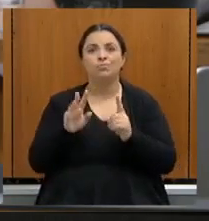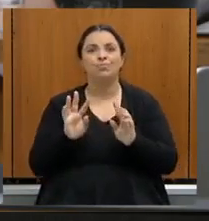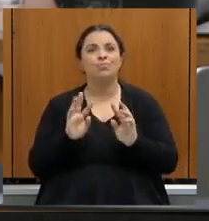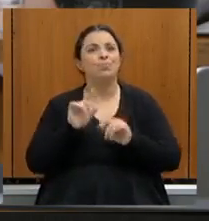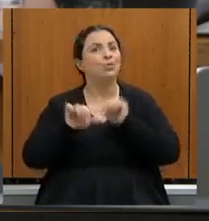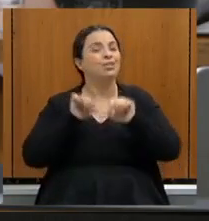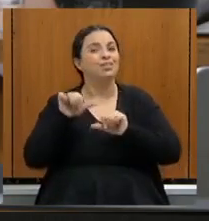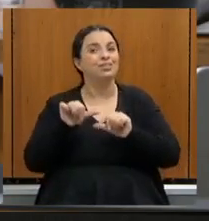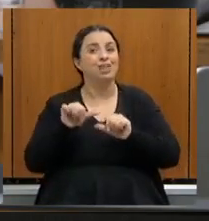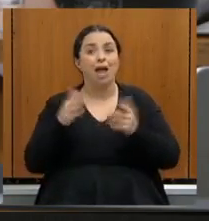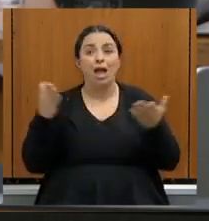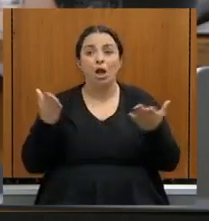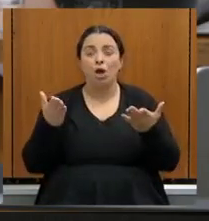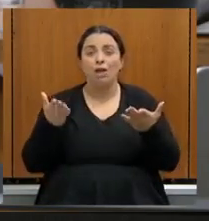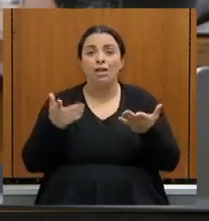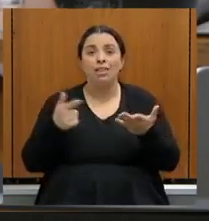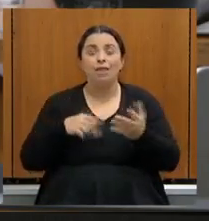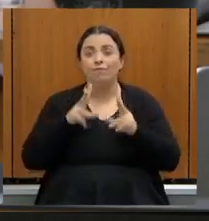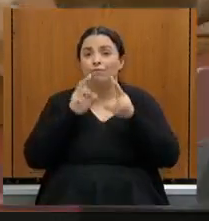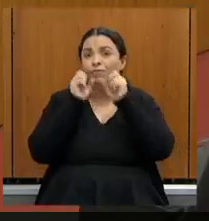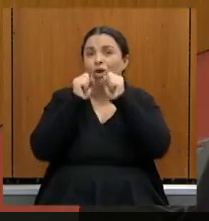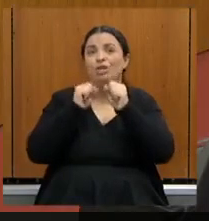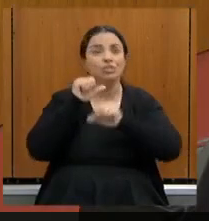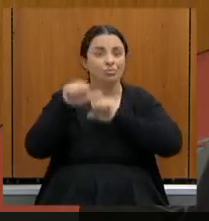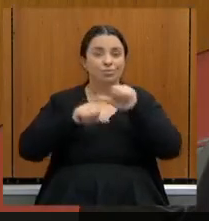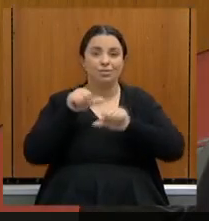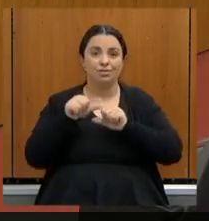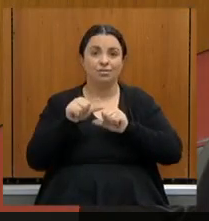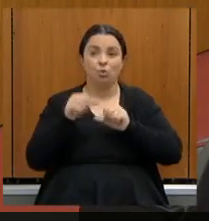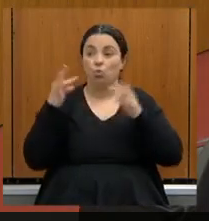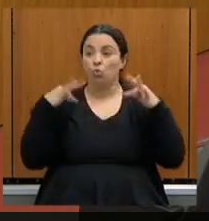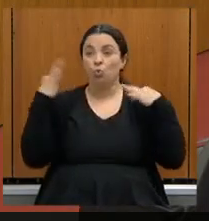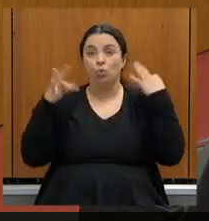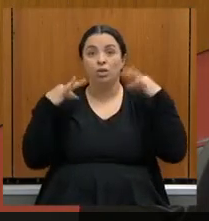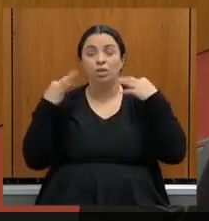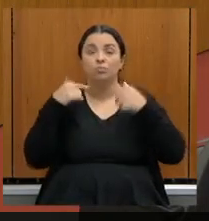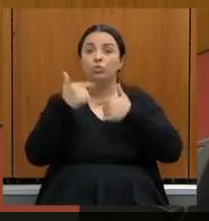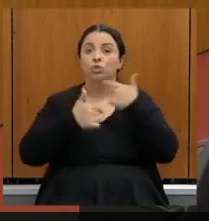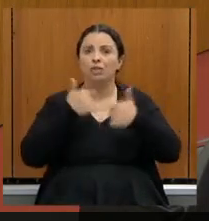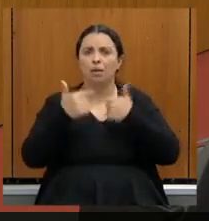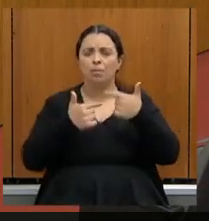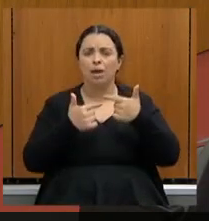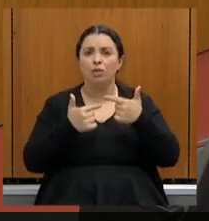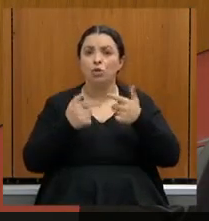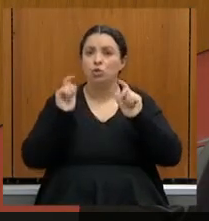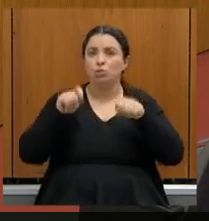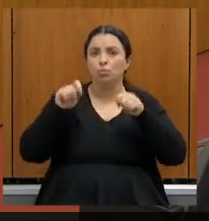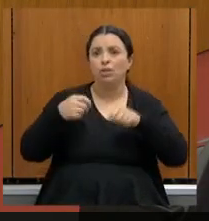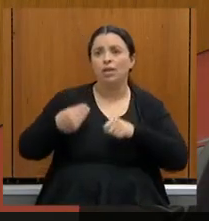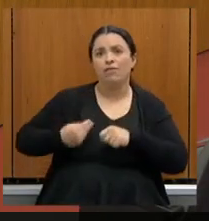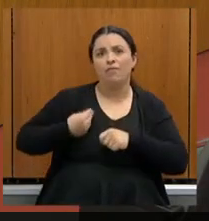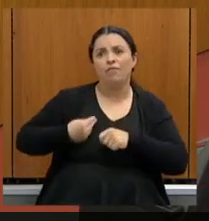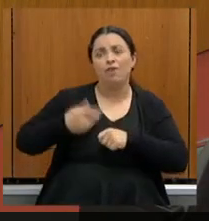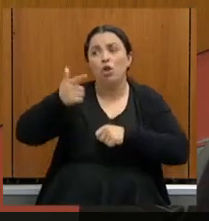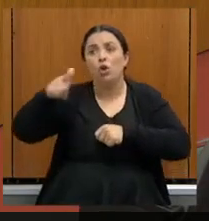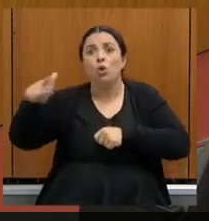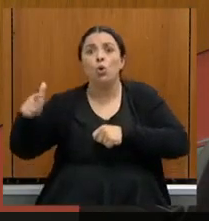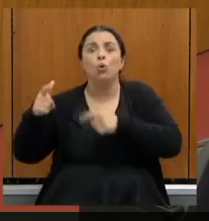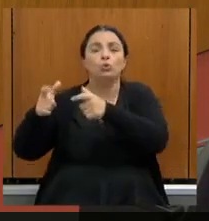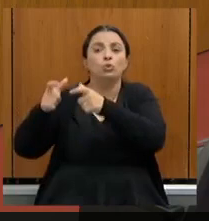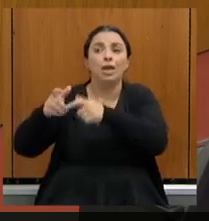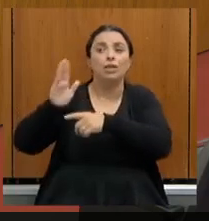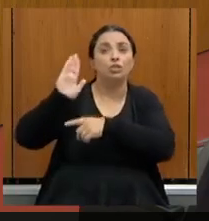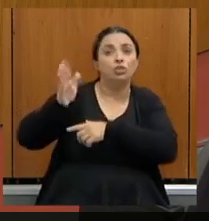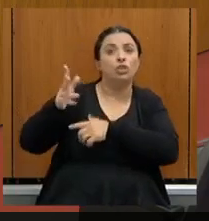o turismo de trabalho de poder viver em outros lugares que já está acontecendo é